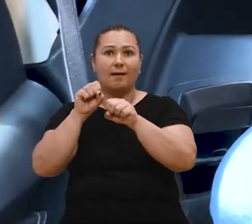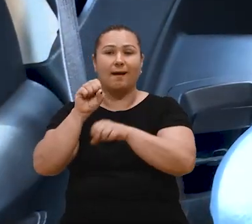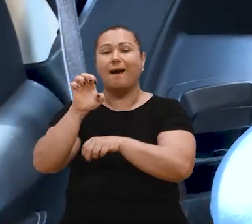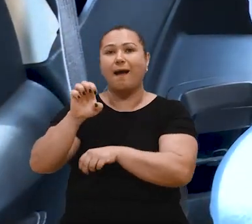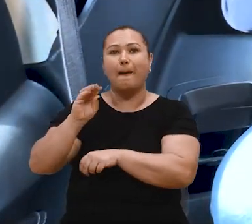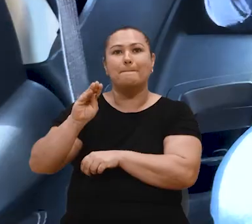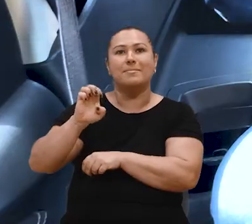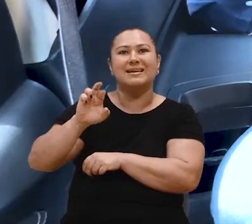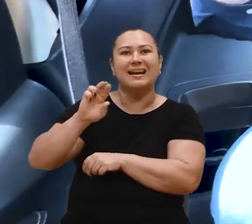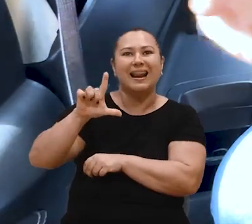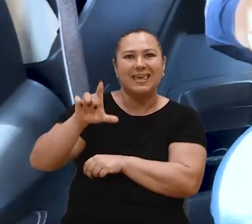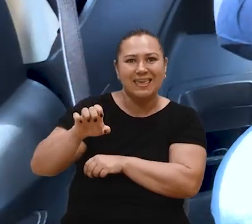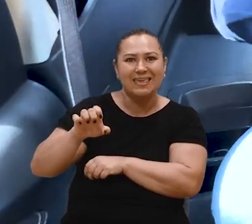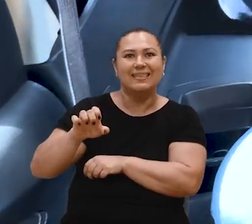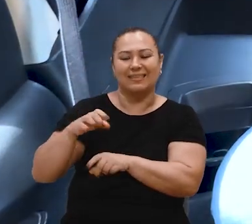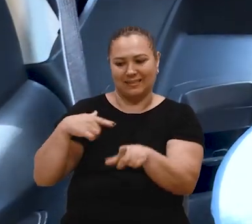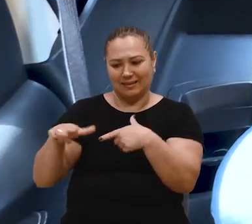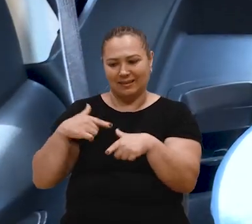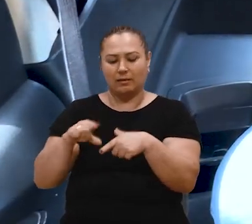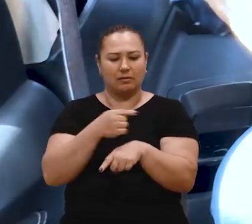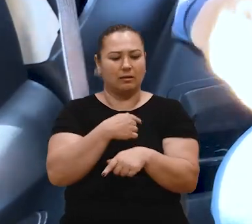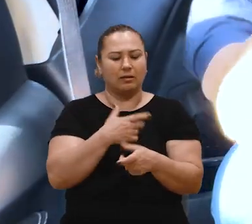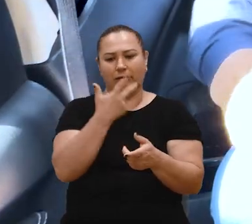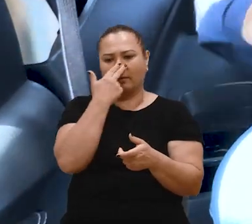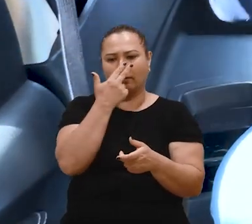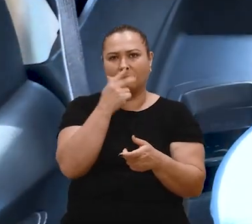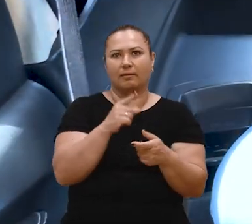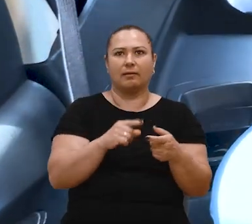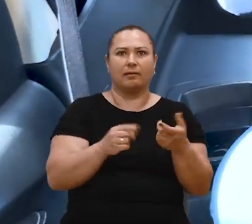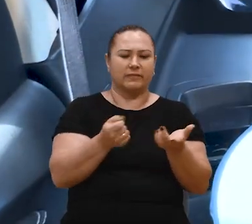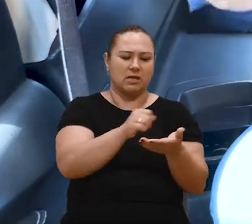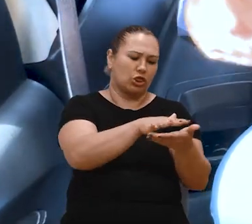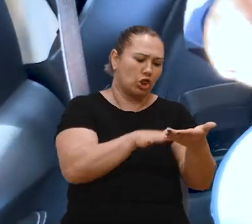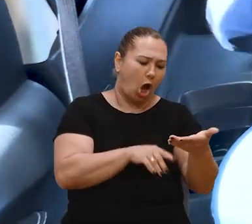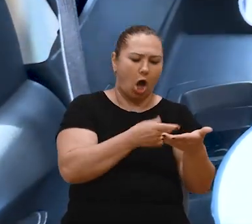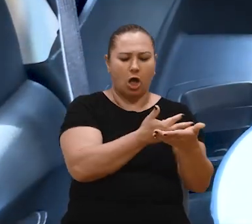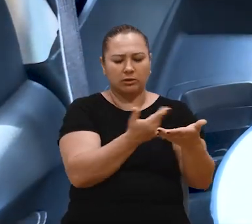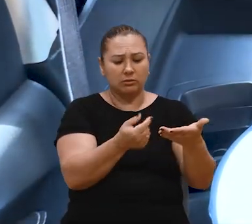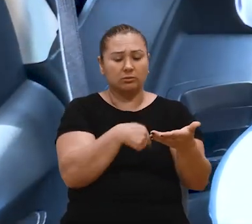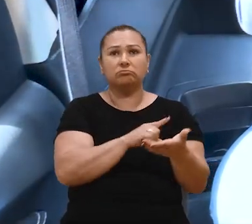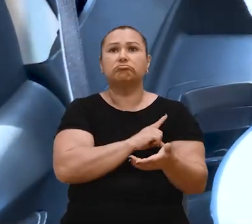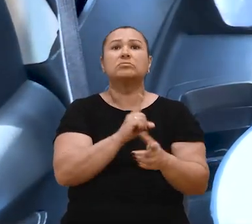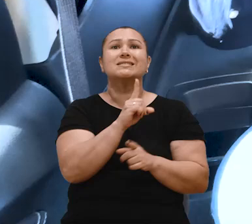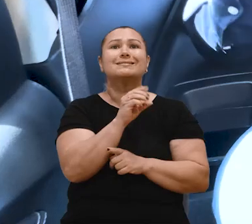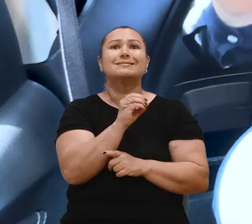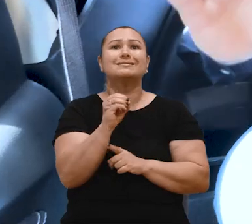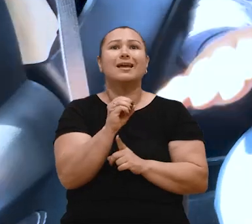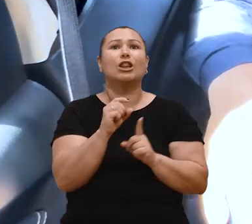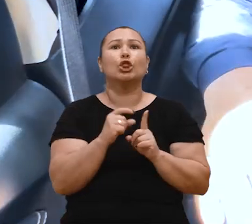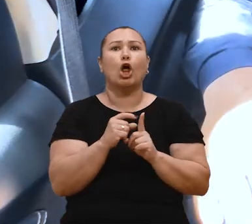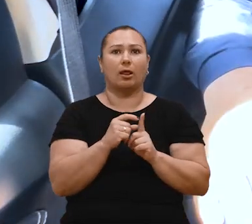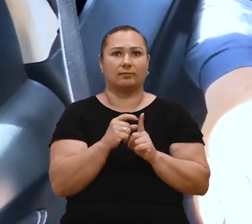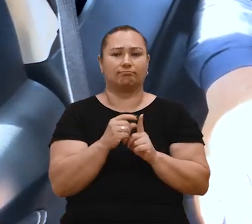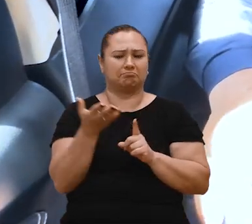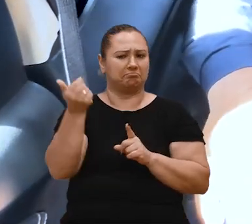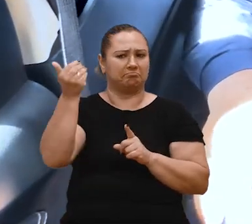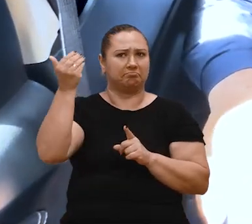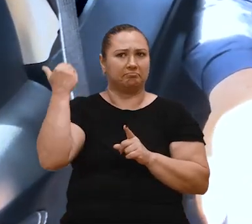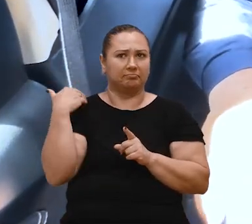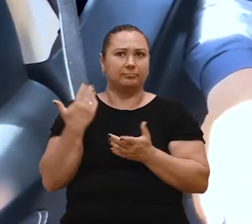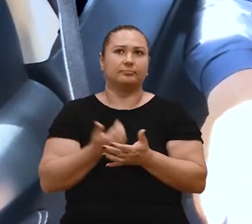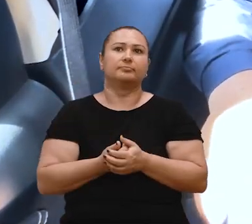Ele trabalhava num setor ali de despacho de mercadoria, fazia nota e tal, e ganhava $100, equivalente a $100 na época,